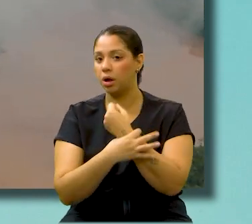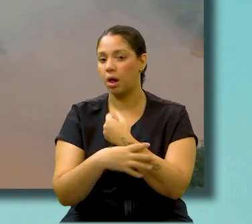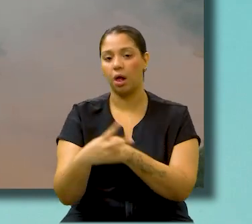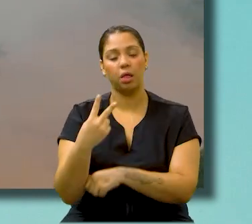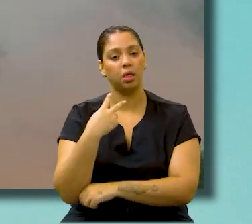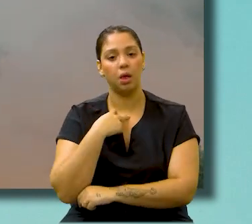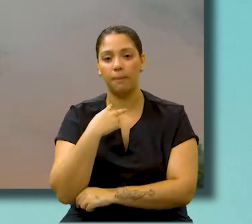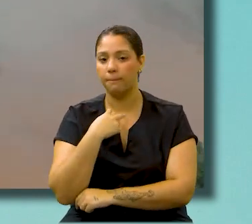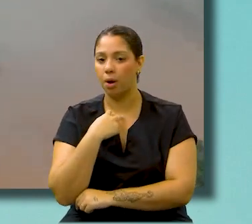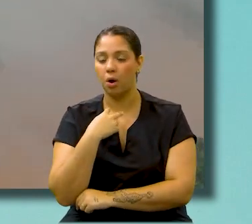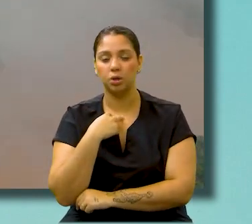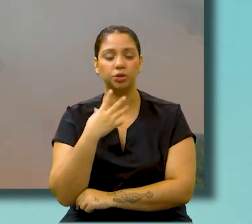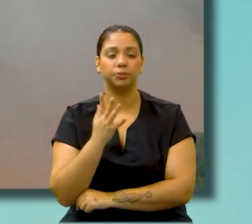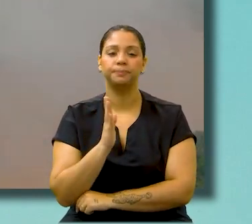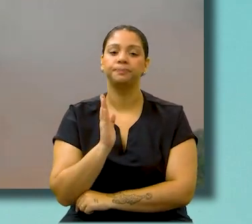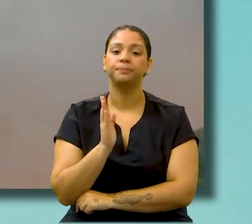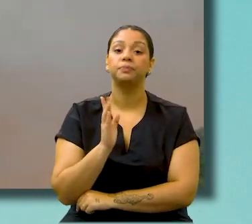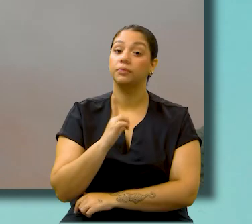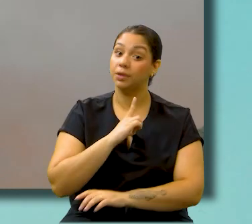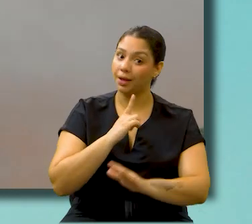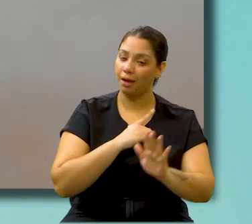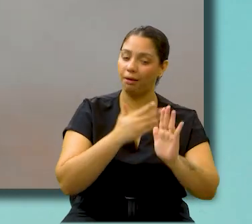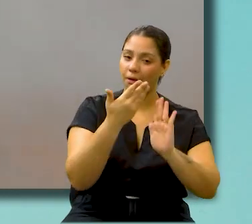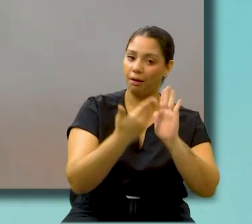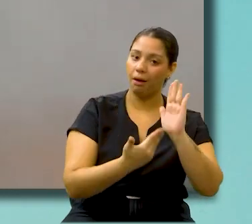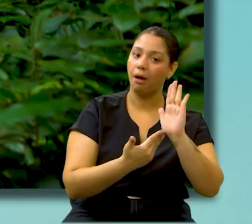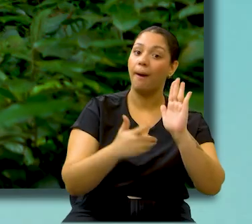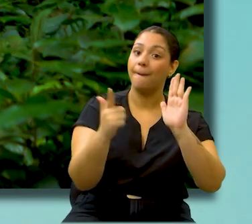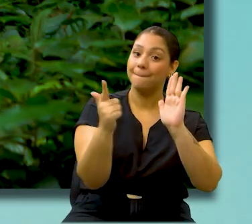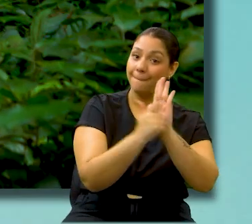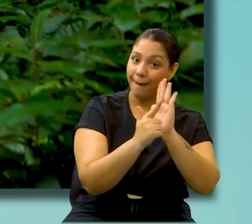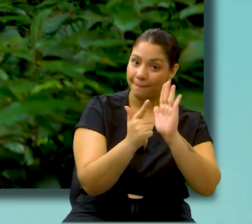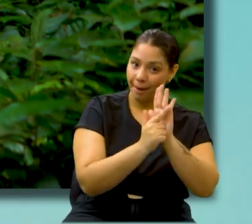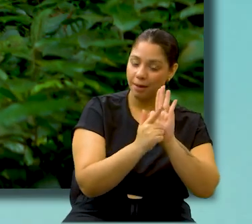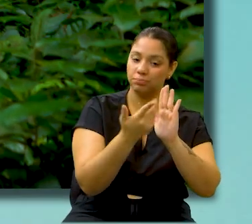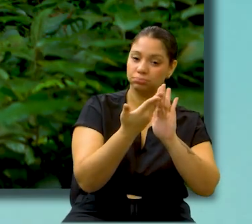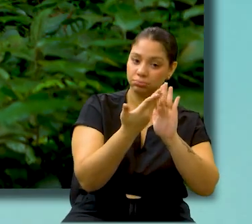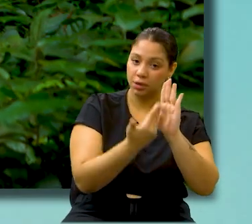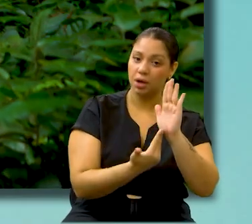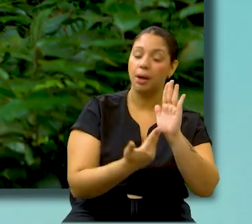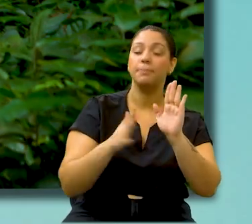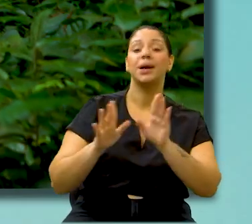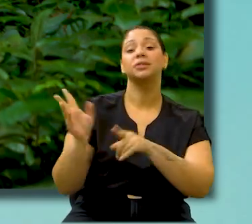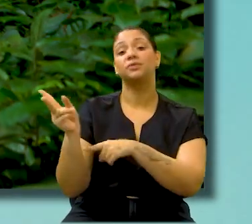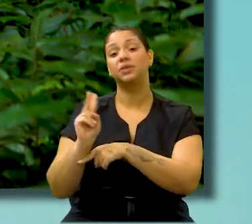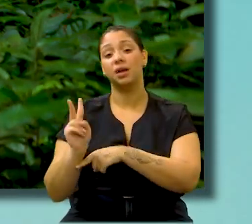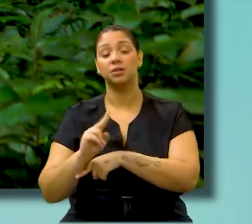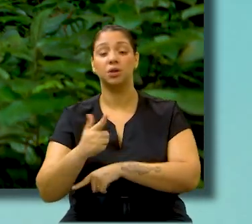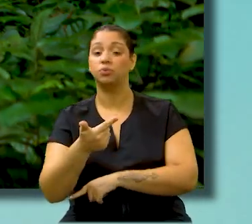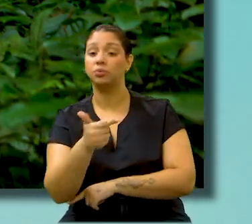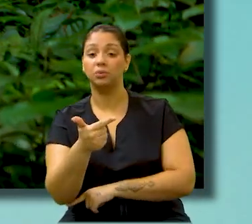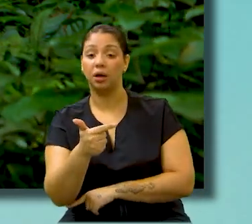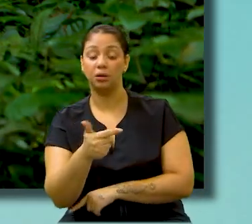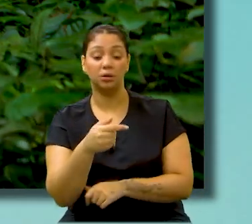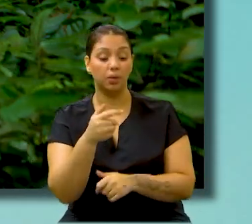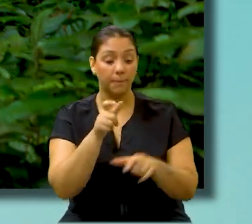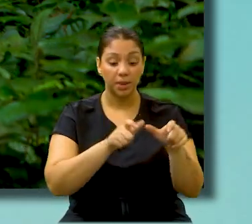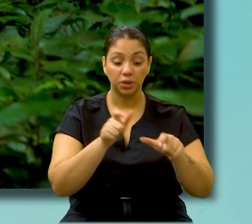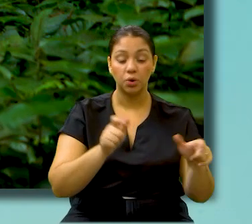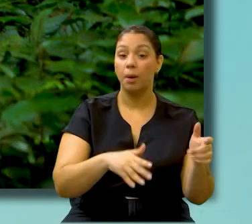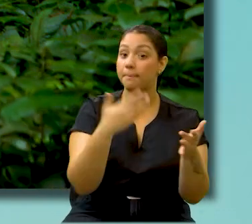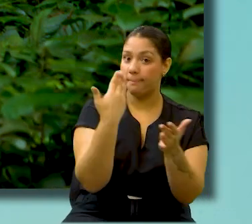que você não, elas foram instituídas no papel, mas não se tem uma fiscalização. Então, pessoas perderam